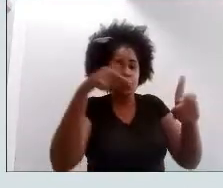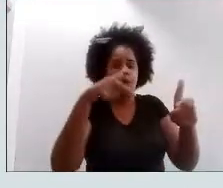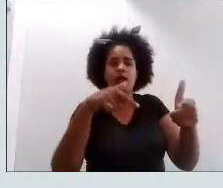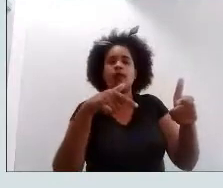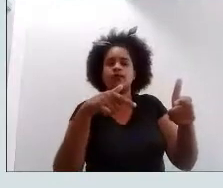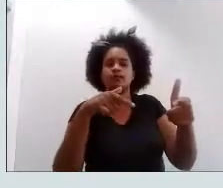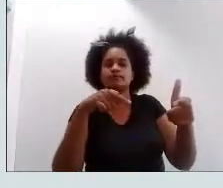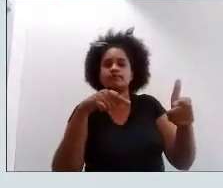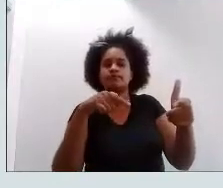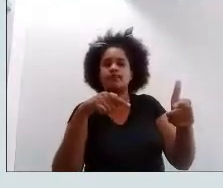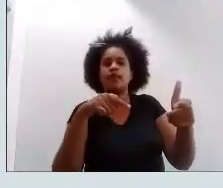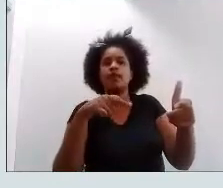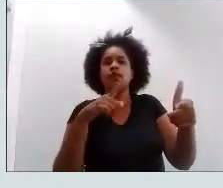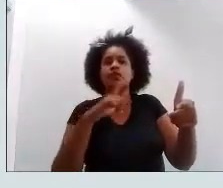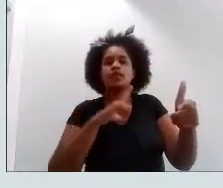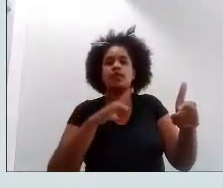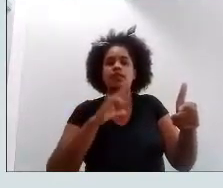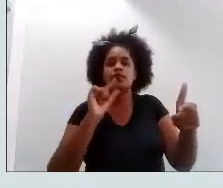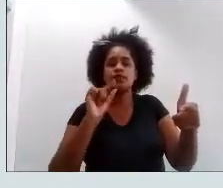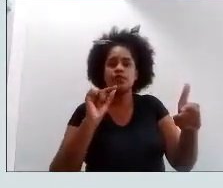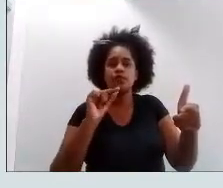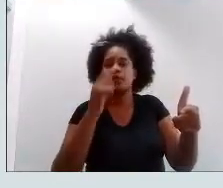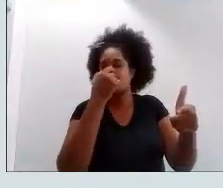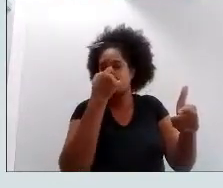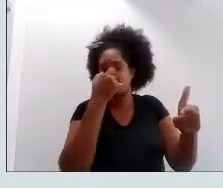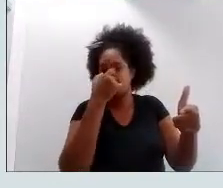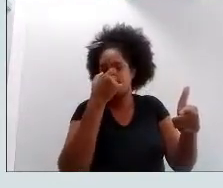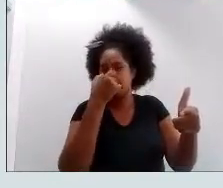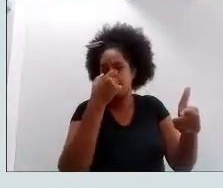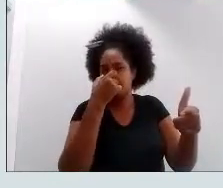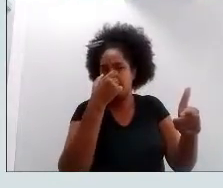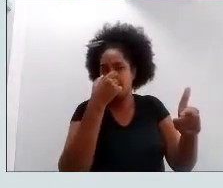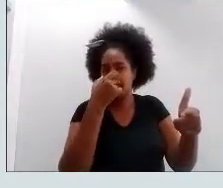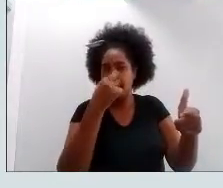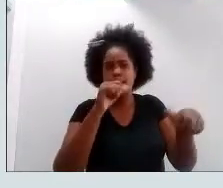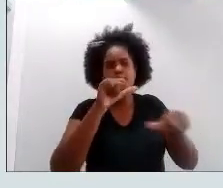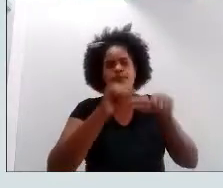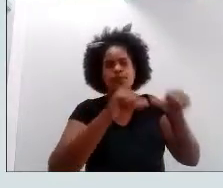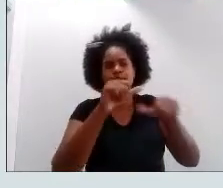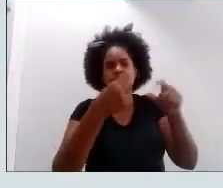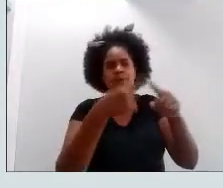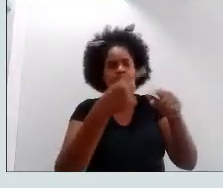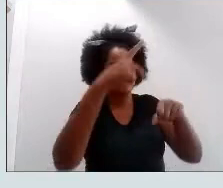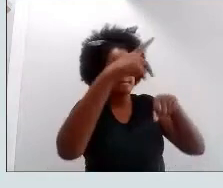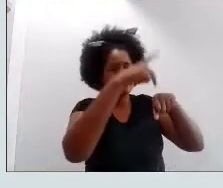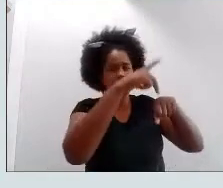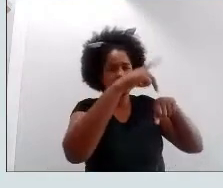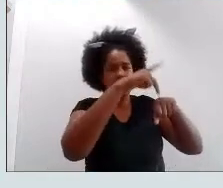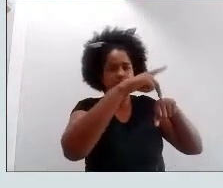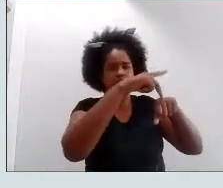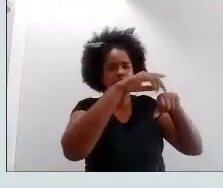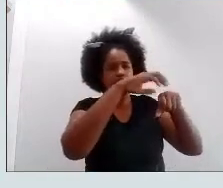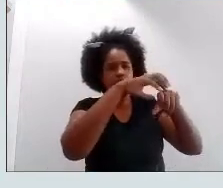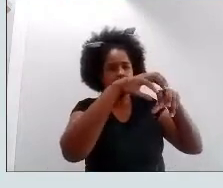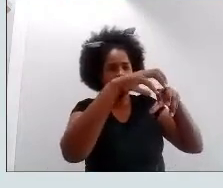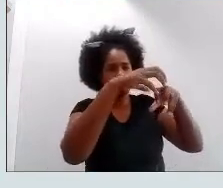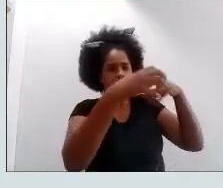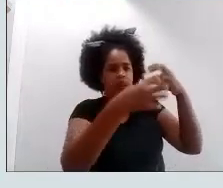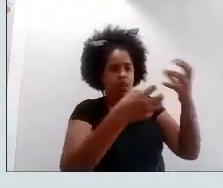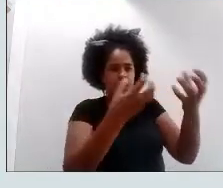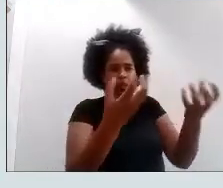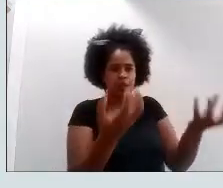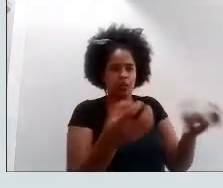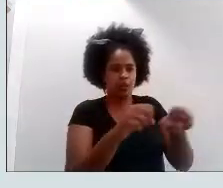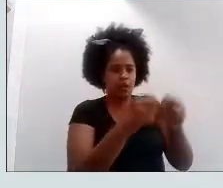momentos com os desmoronamentos de blocos que foram se desprendendo do teto e foram formando outras